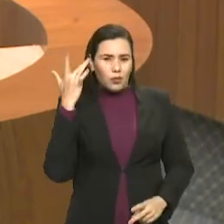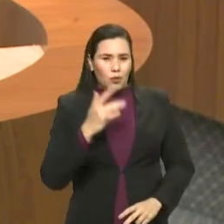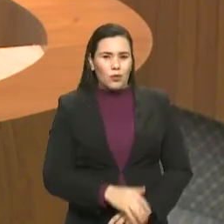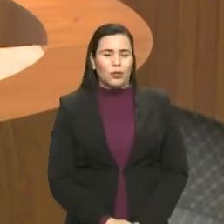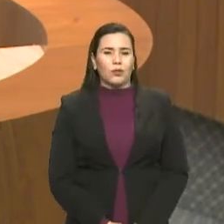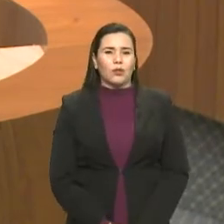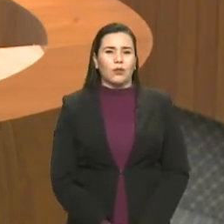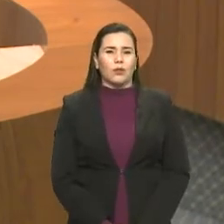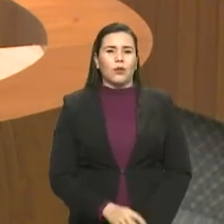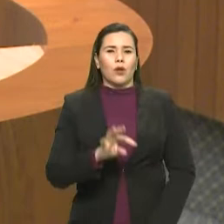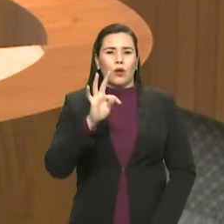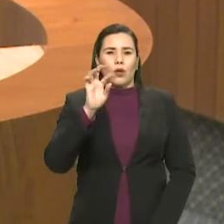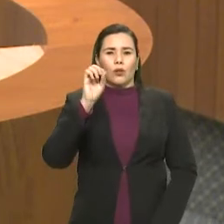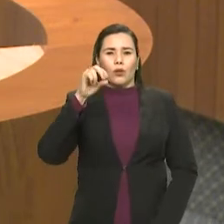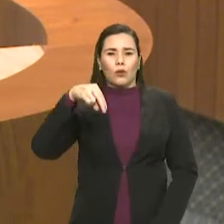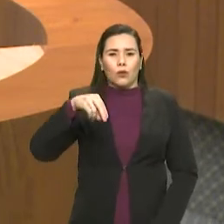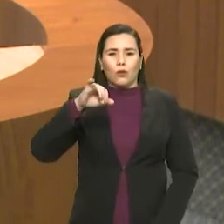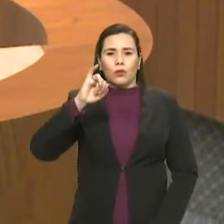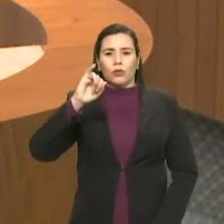tiveram